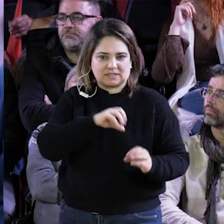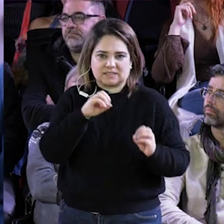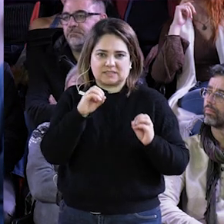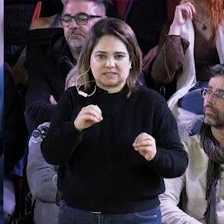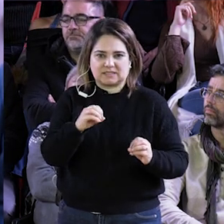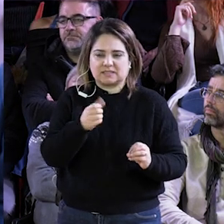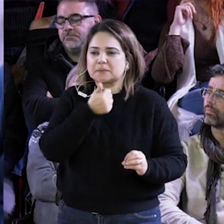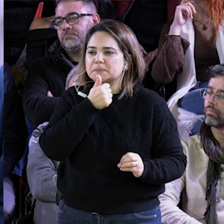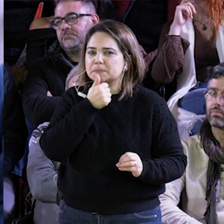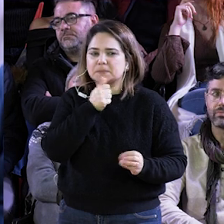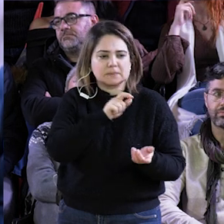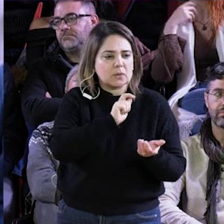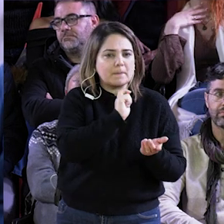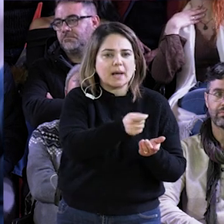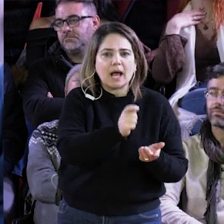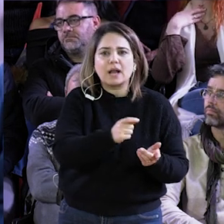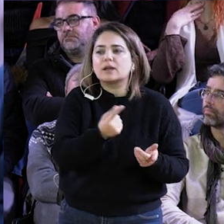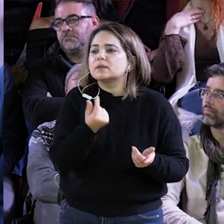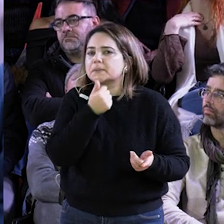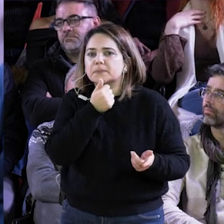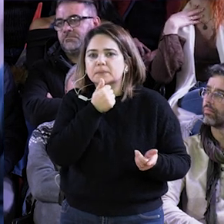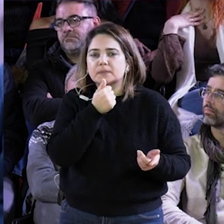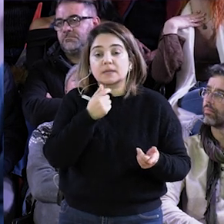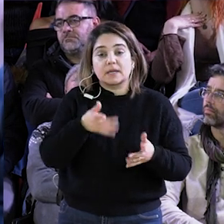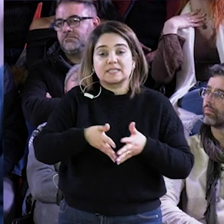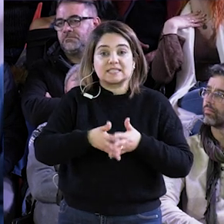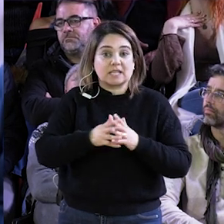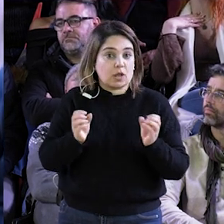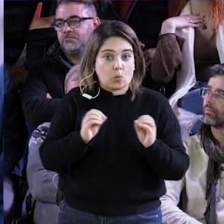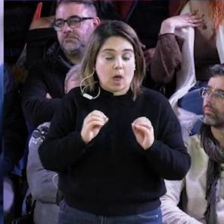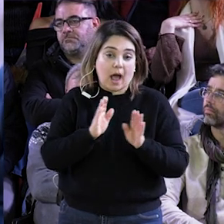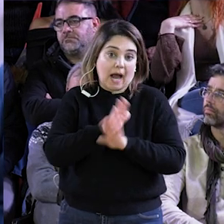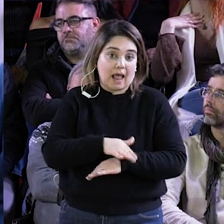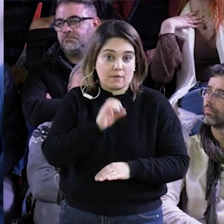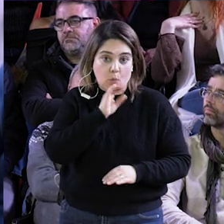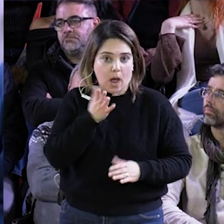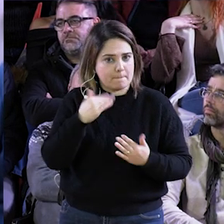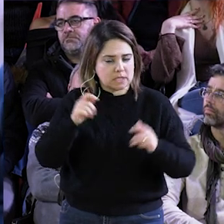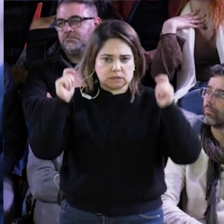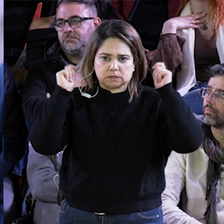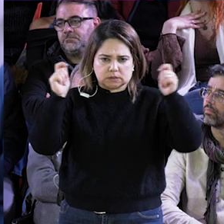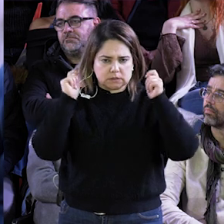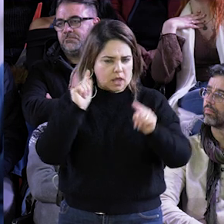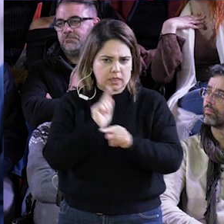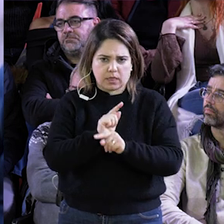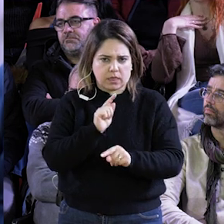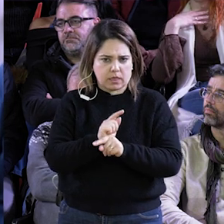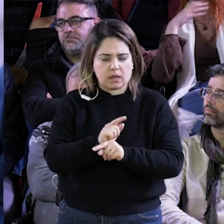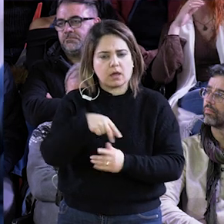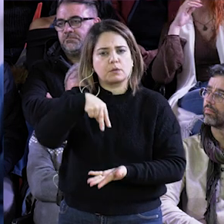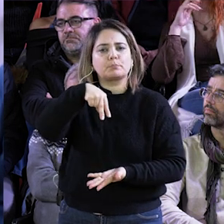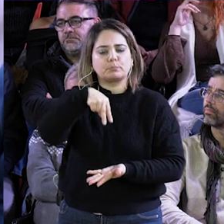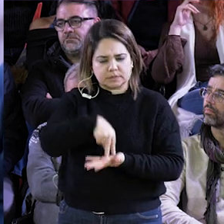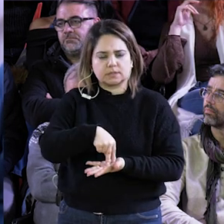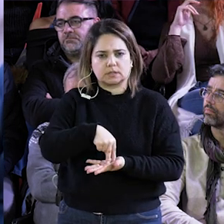pagar. Não estão sindicalizados, não fizeram greve, mas protestaram como puderam. Estiveram